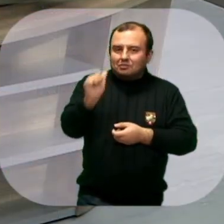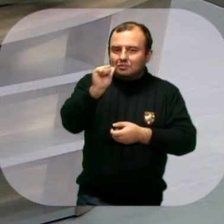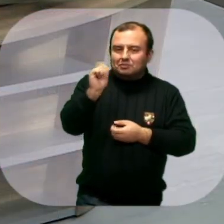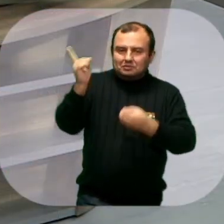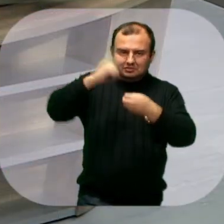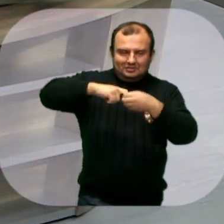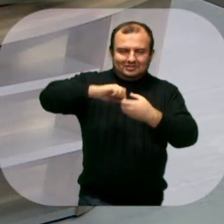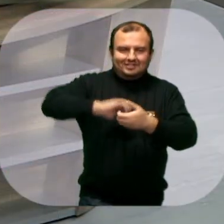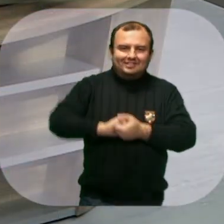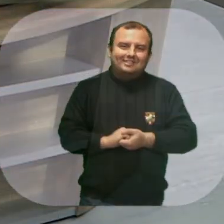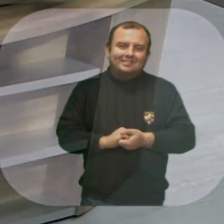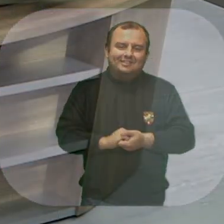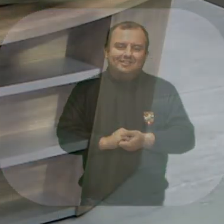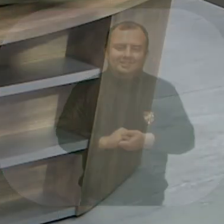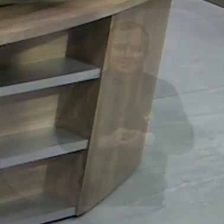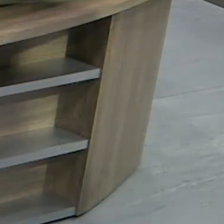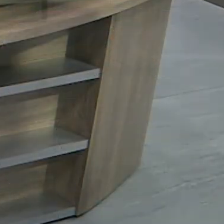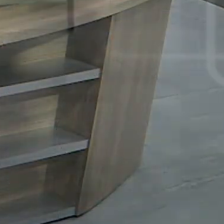uma água.